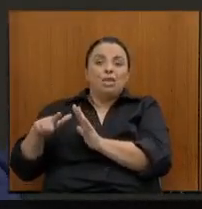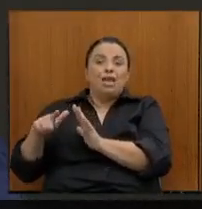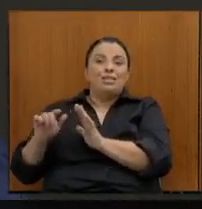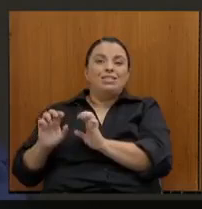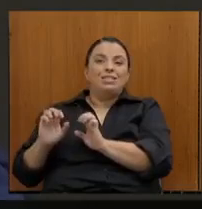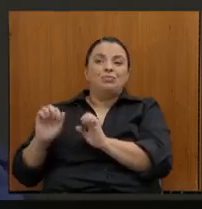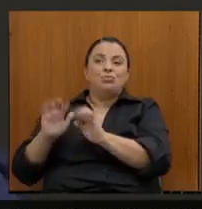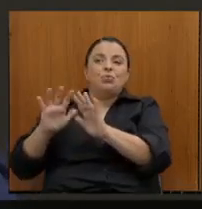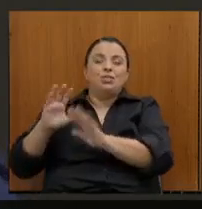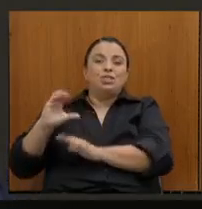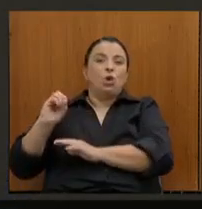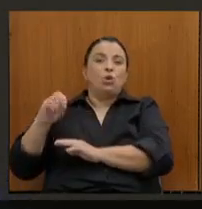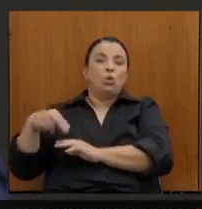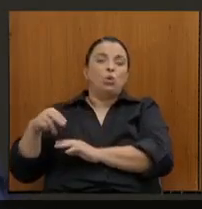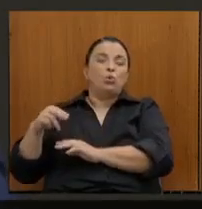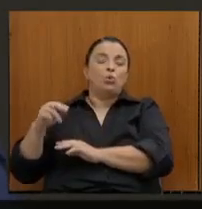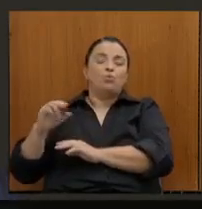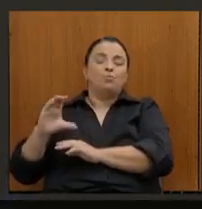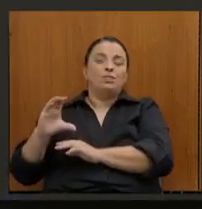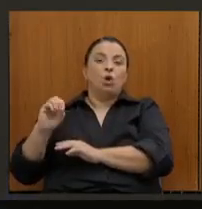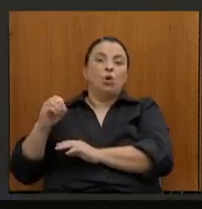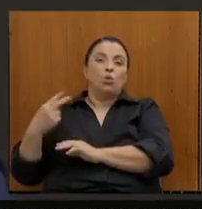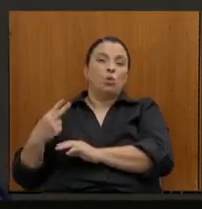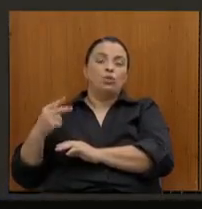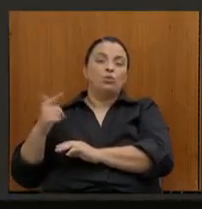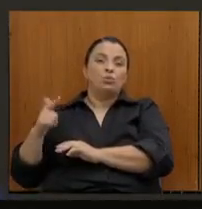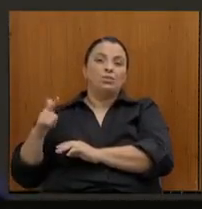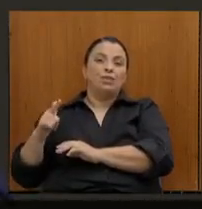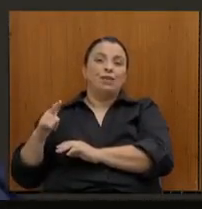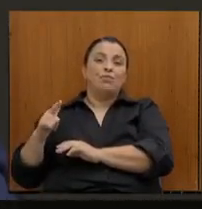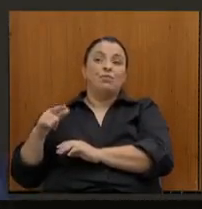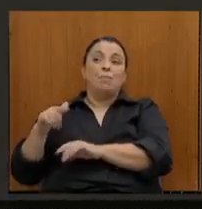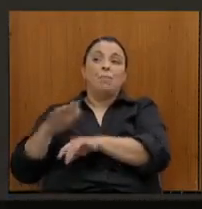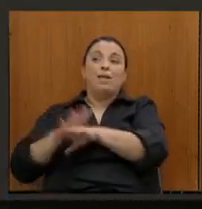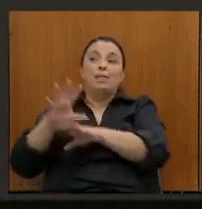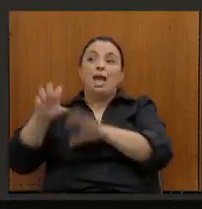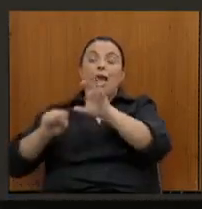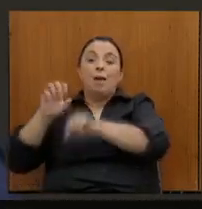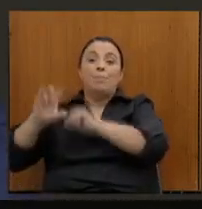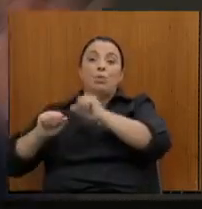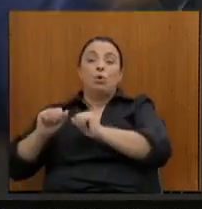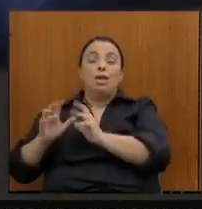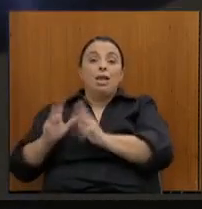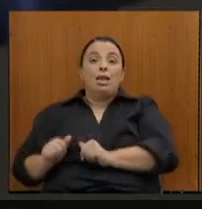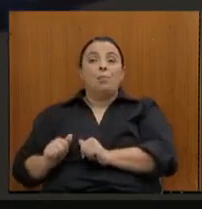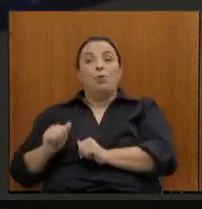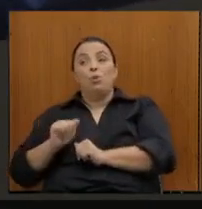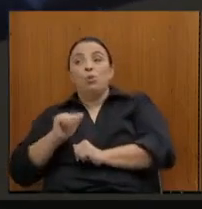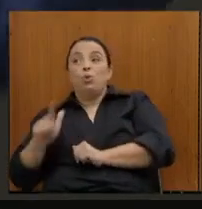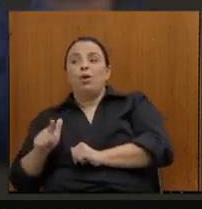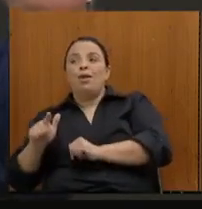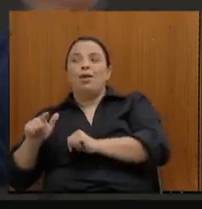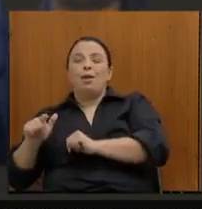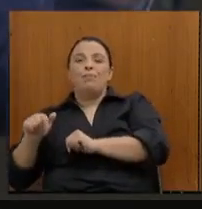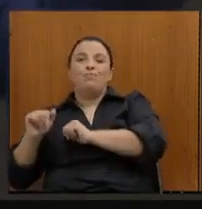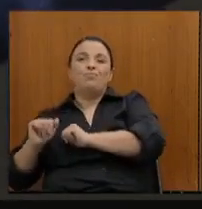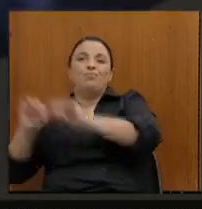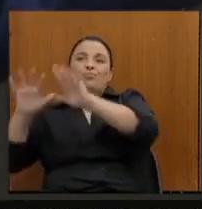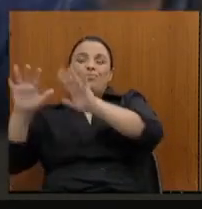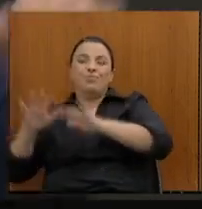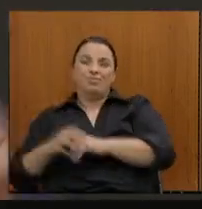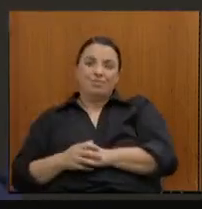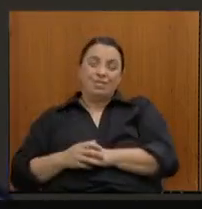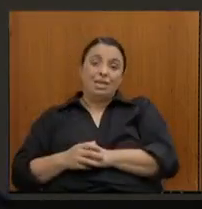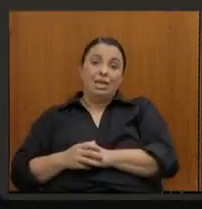o seu 2kg que você captura é maior do que eu sei então no cômputo geral se seguir aquela tabela que eu